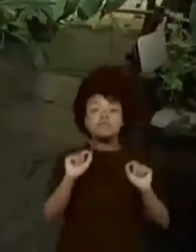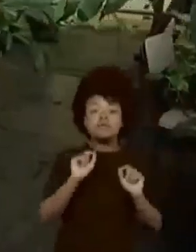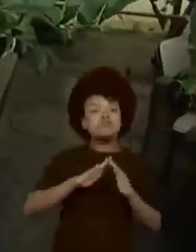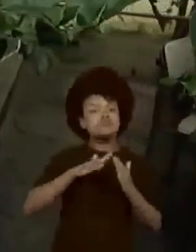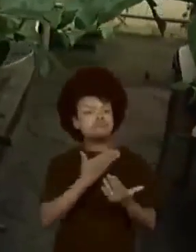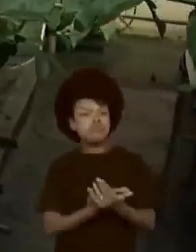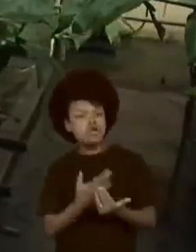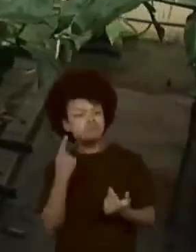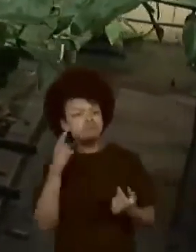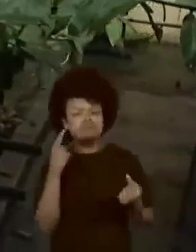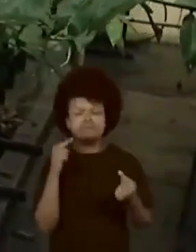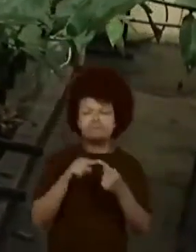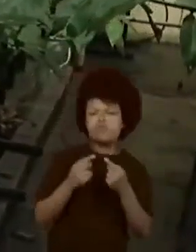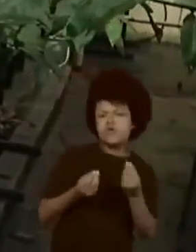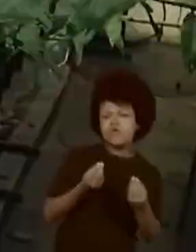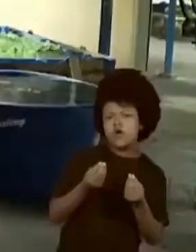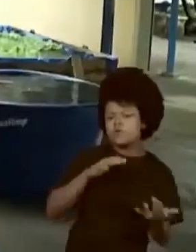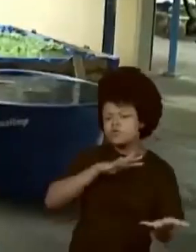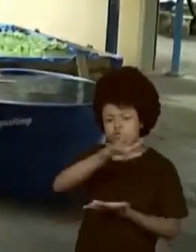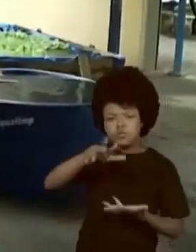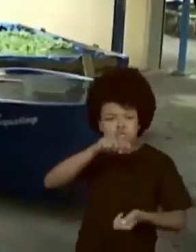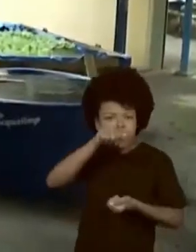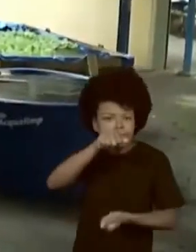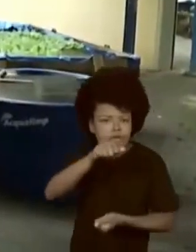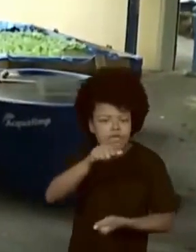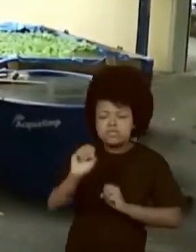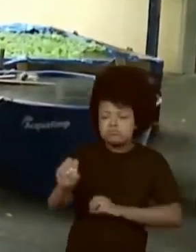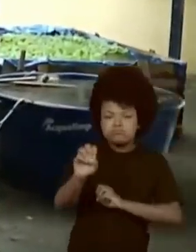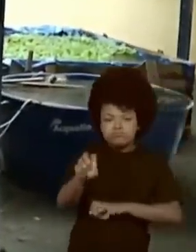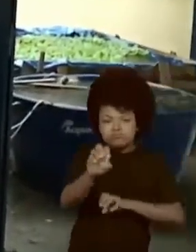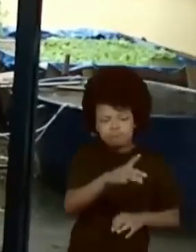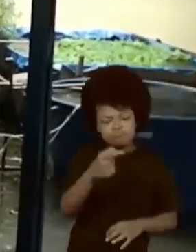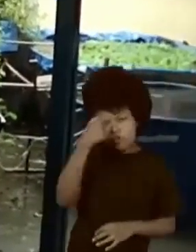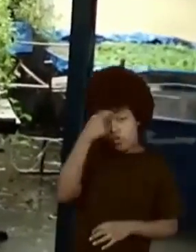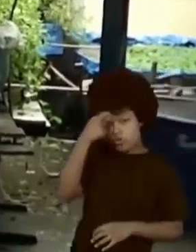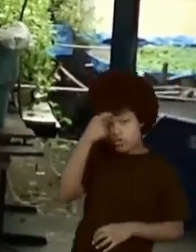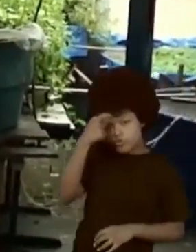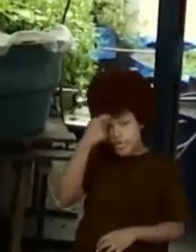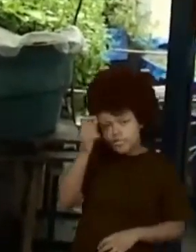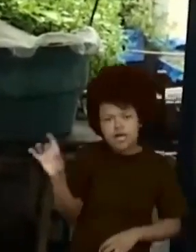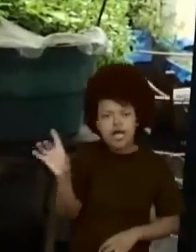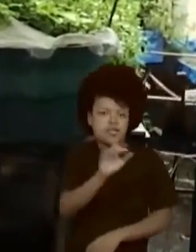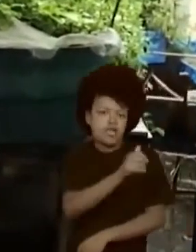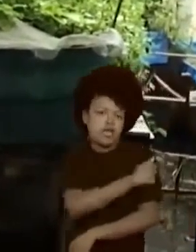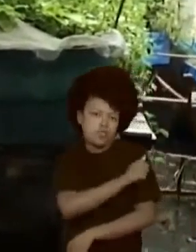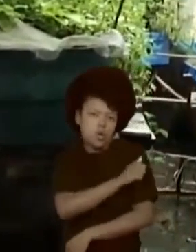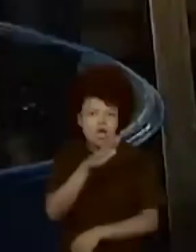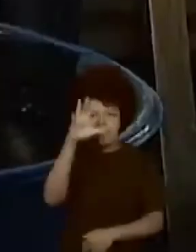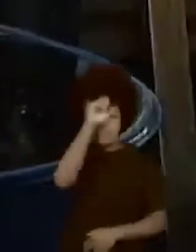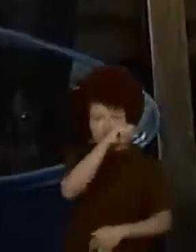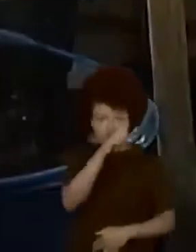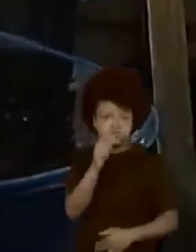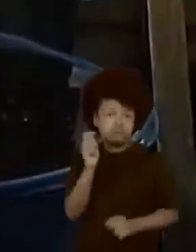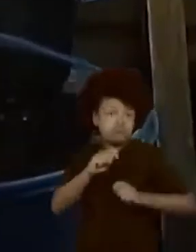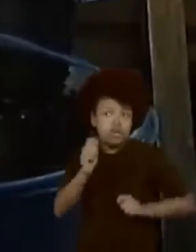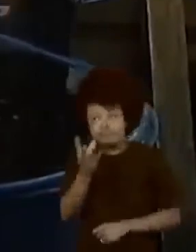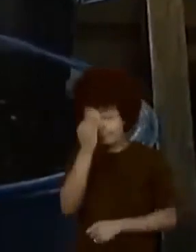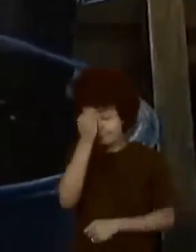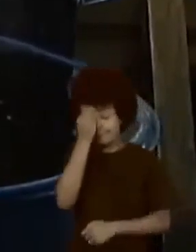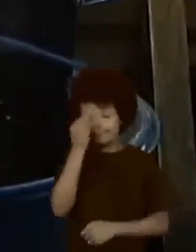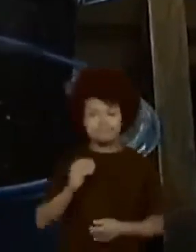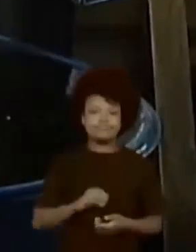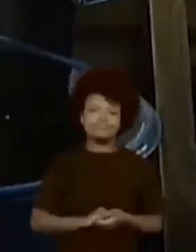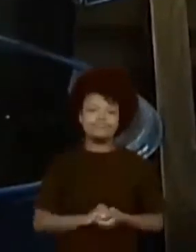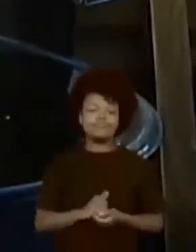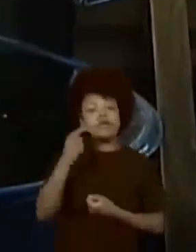a preocupação em conscientizar e trabalhar a sustentabilidade com os estudantes. A gente pensou em um